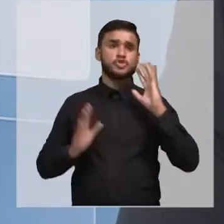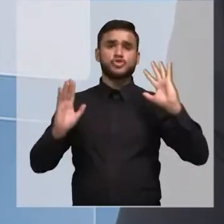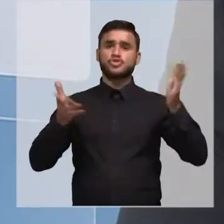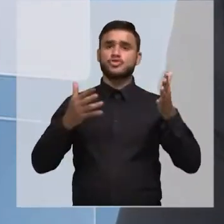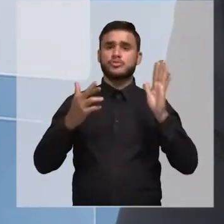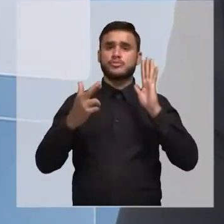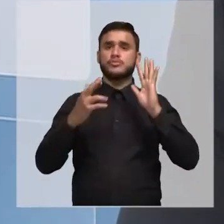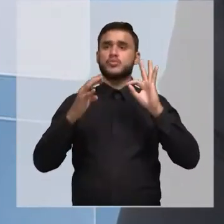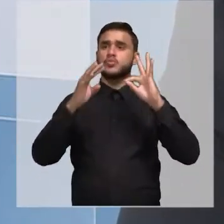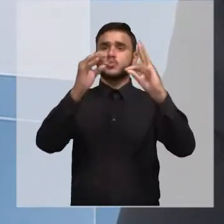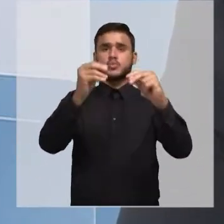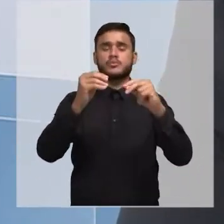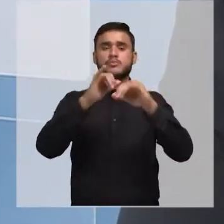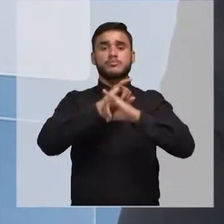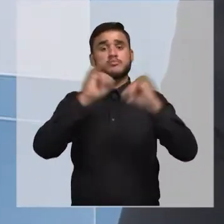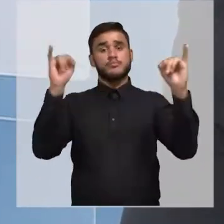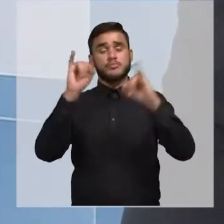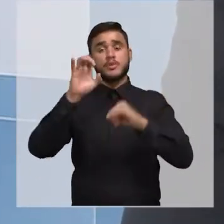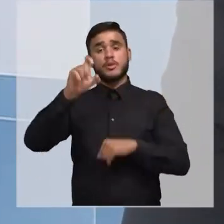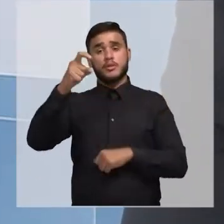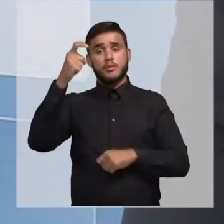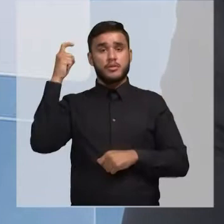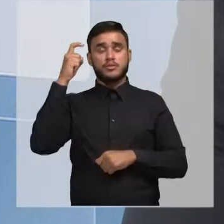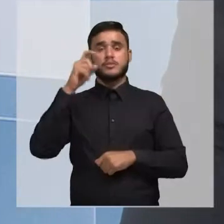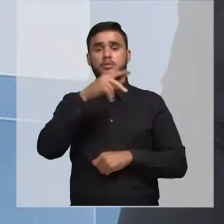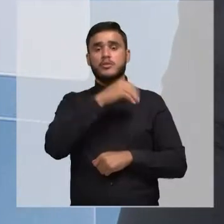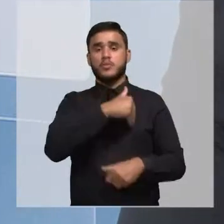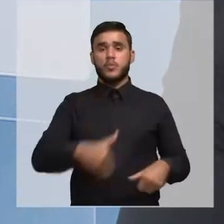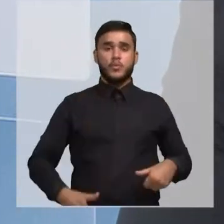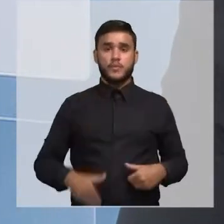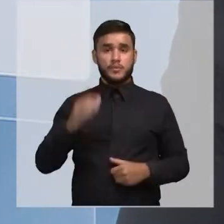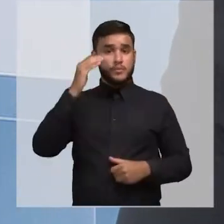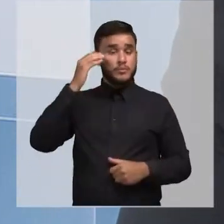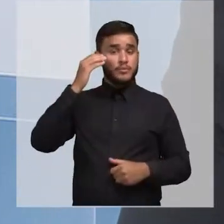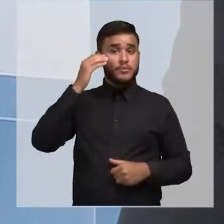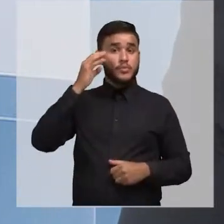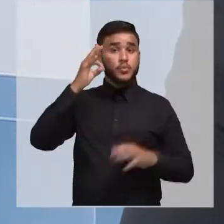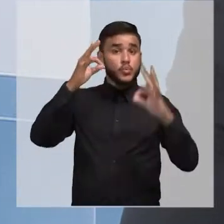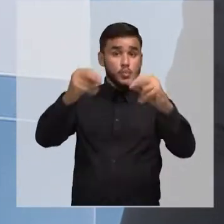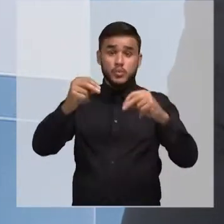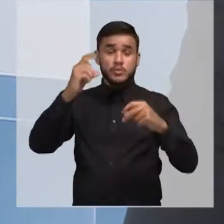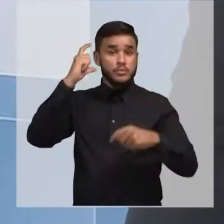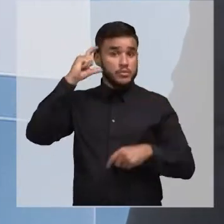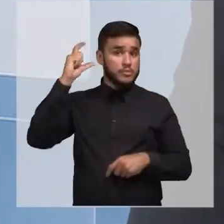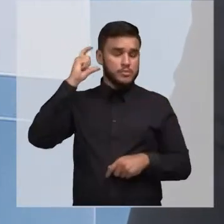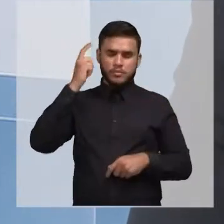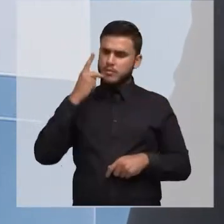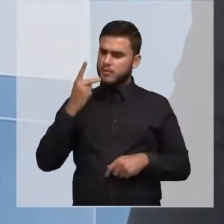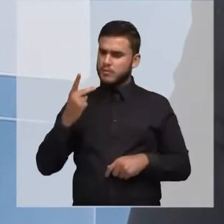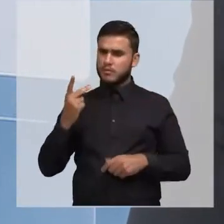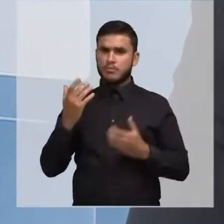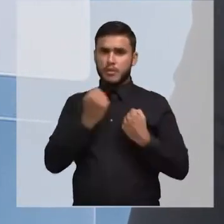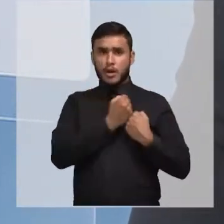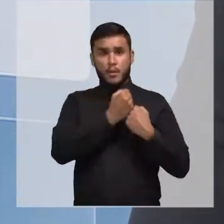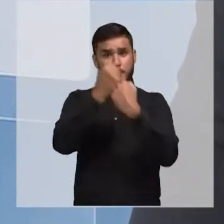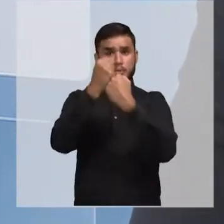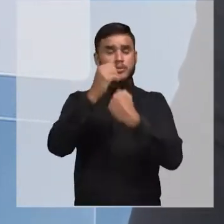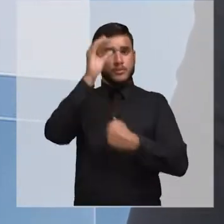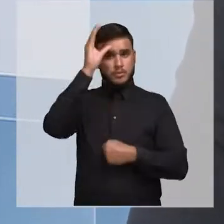saiu o desmentido do ex-governador, que seria uma desmoralização para o próprio ex-governador. Ele mesmo disse várias vezes que o Camilo